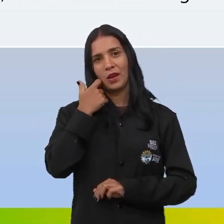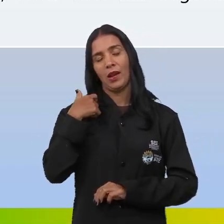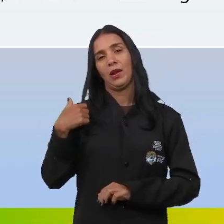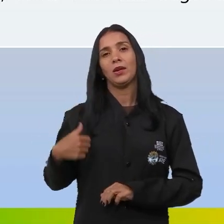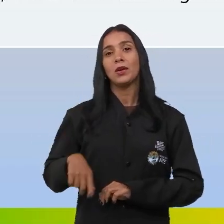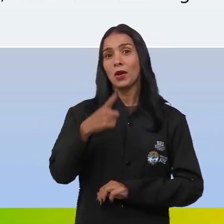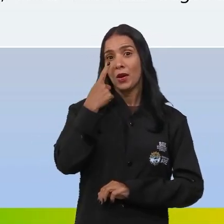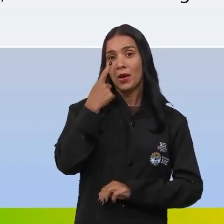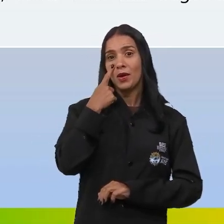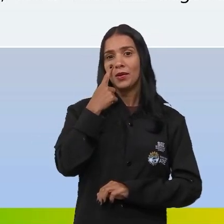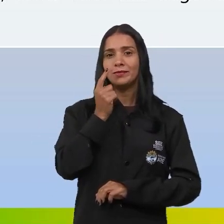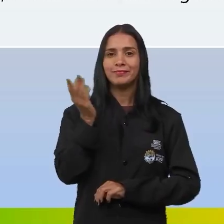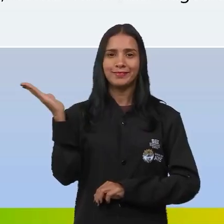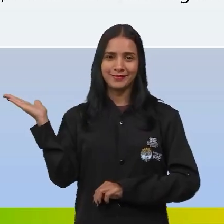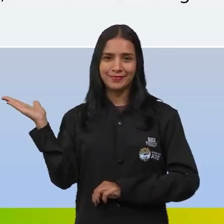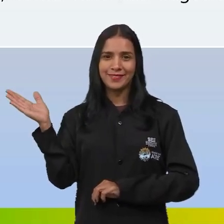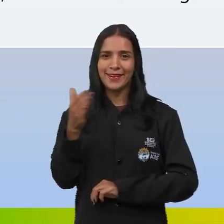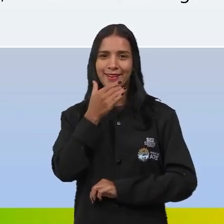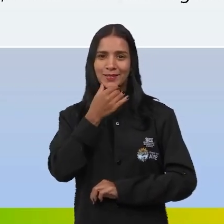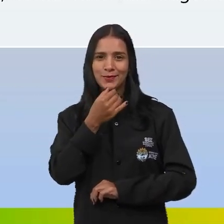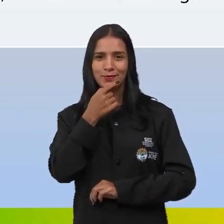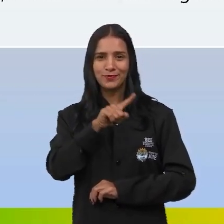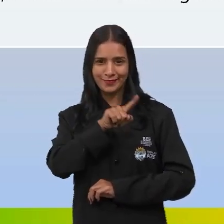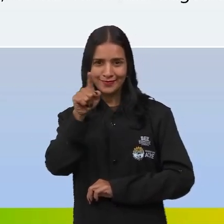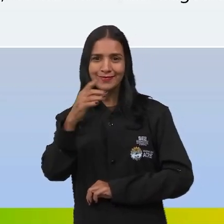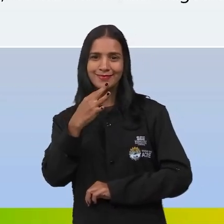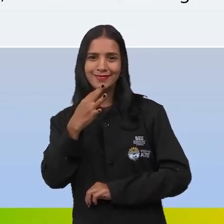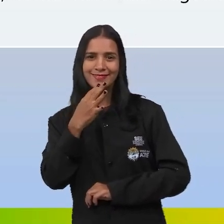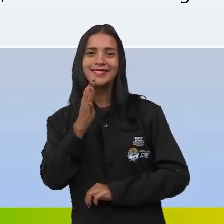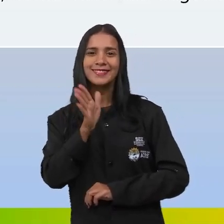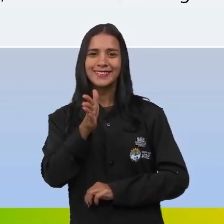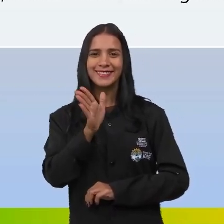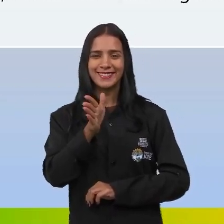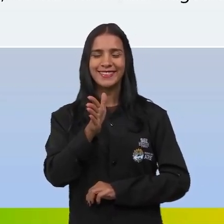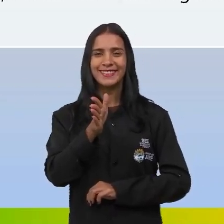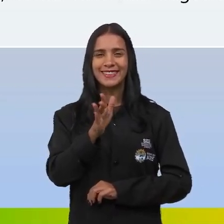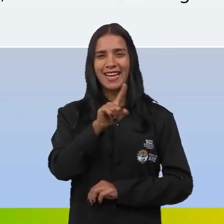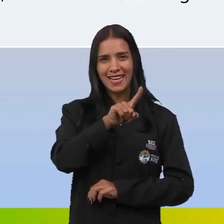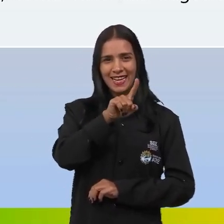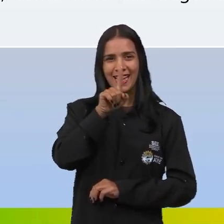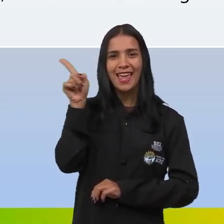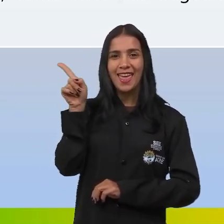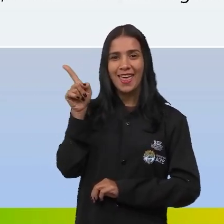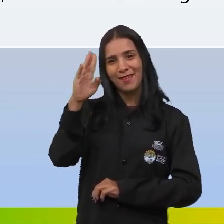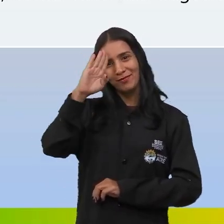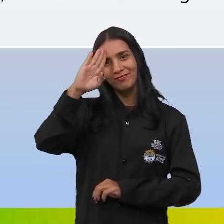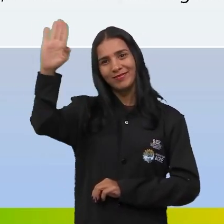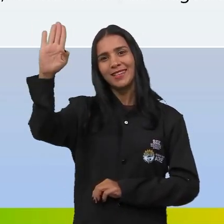acredito que todo mundo conhece, né? Esse personagem icônico do humor, né?